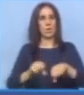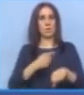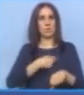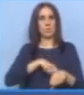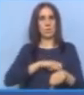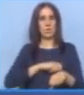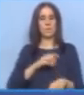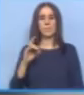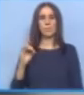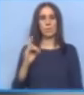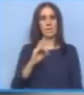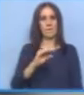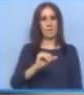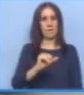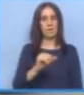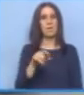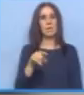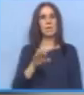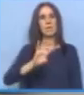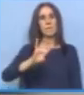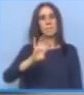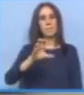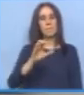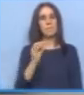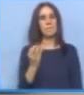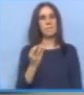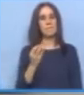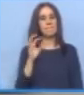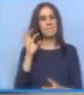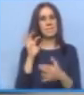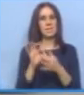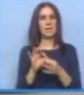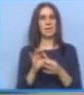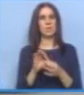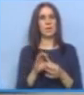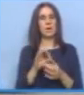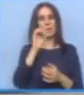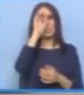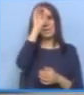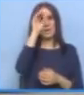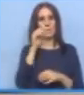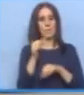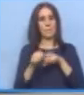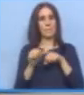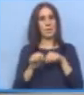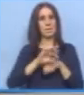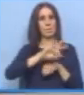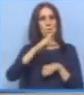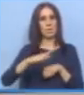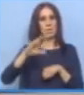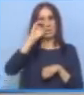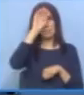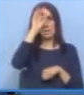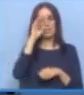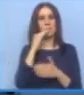Bolívia foi um país que foi, sobretudo, dedicado ao minério, às minas de prata na montanha, o que fez